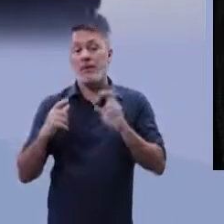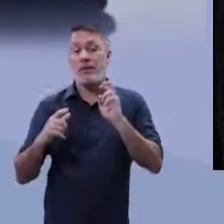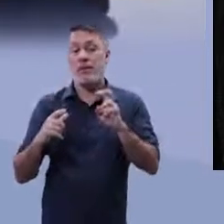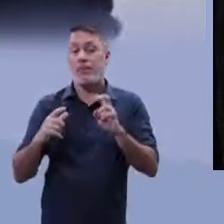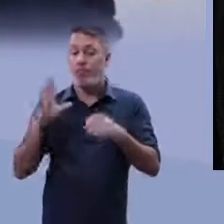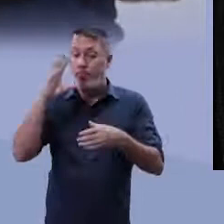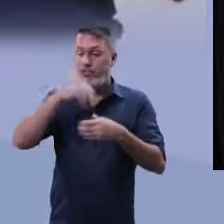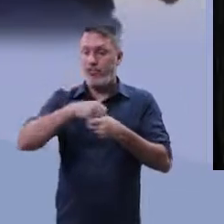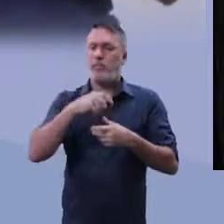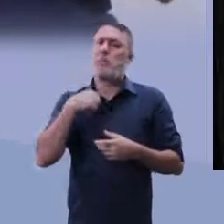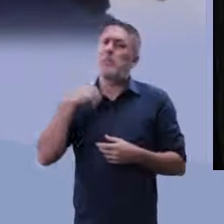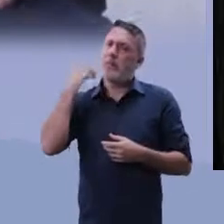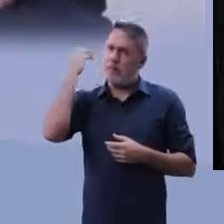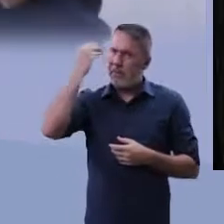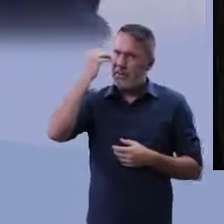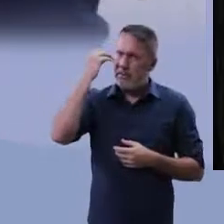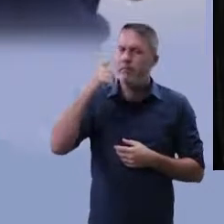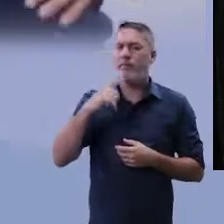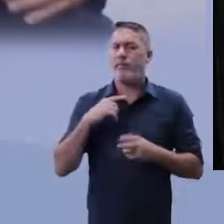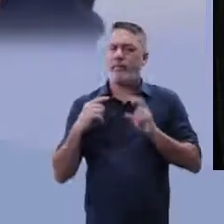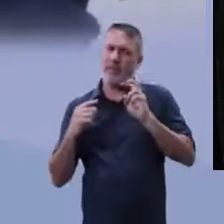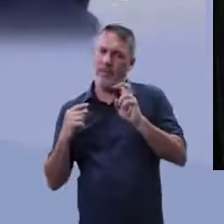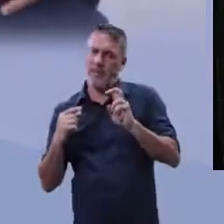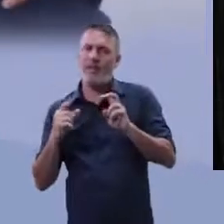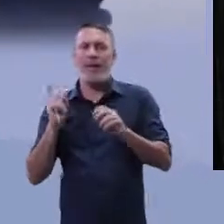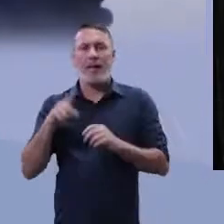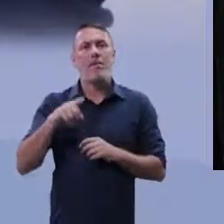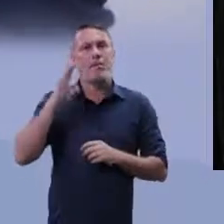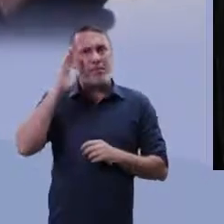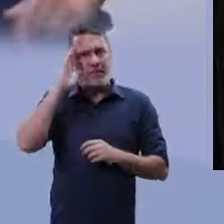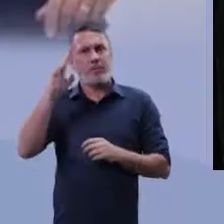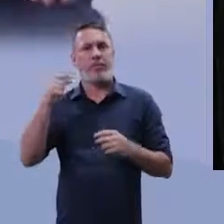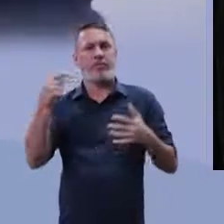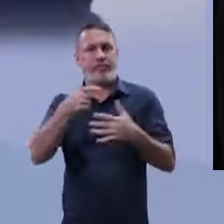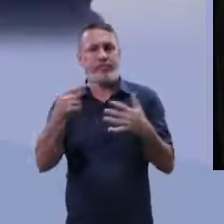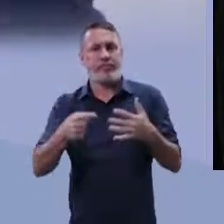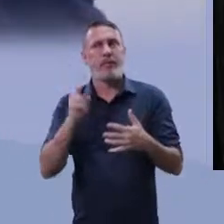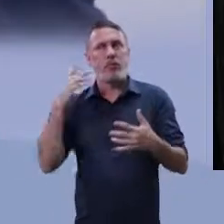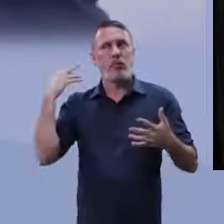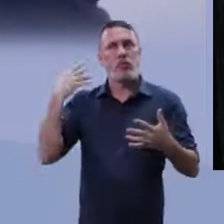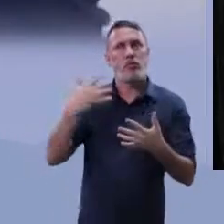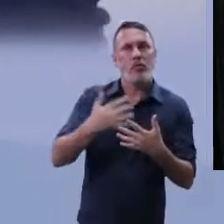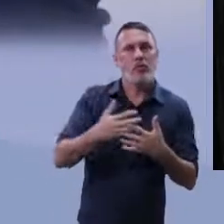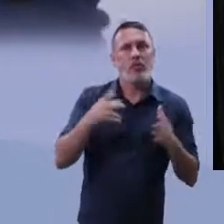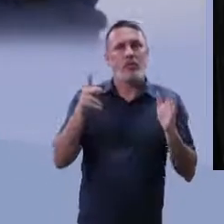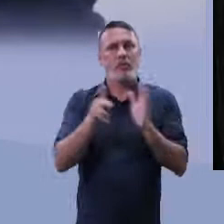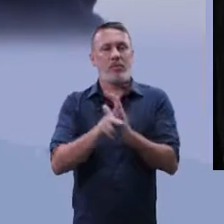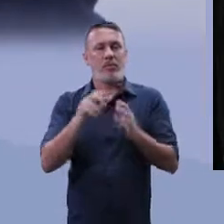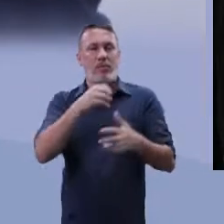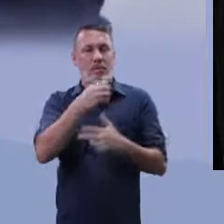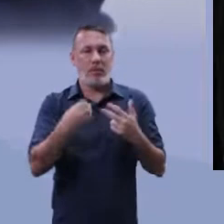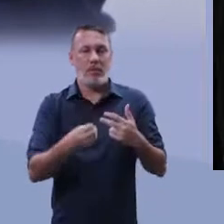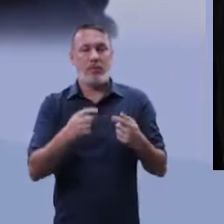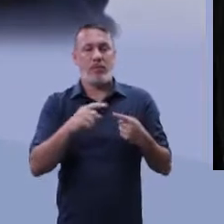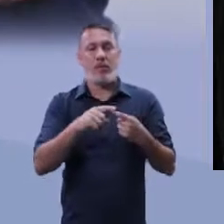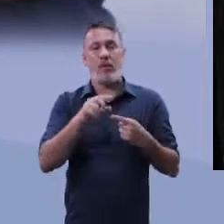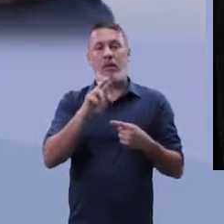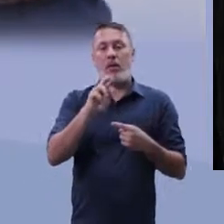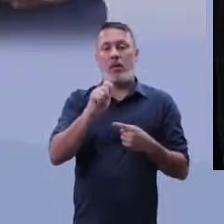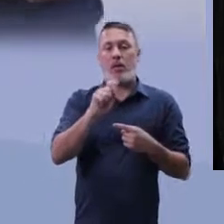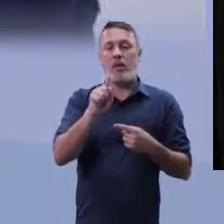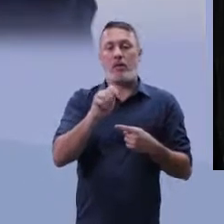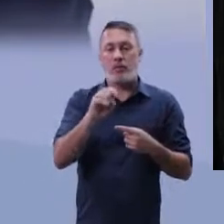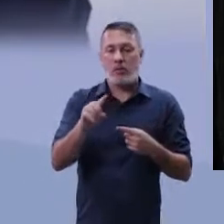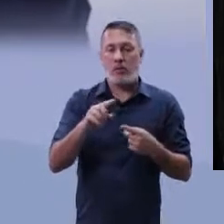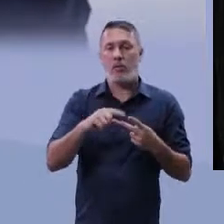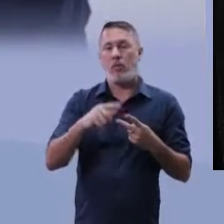você que você saiba 5 assuntos. A minha experiência mostra 5 assuntos aí são os principais nessa competência